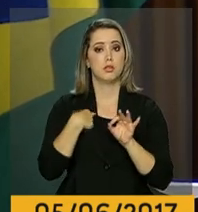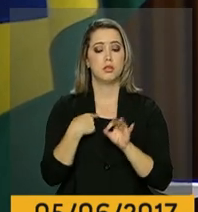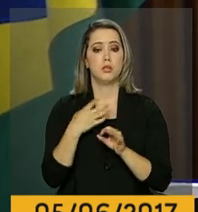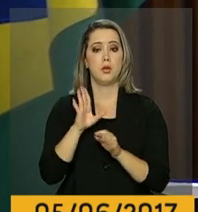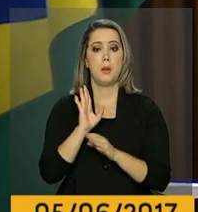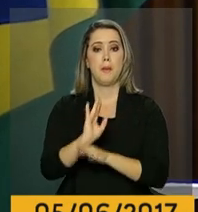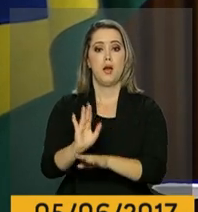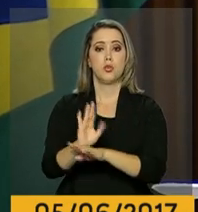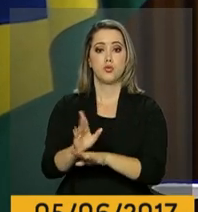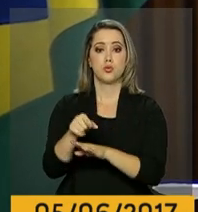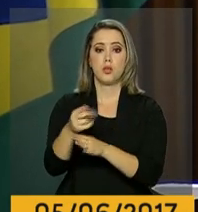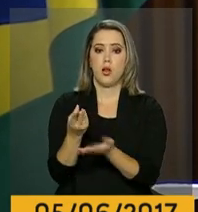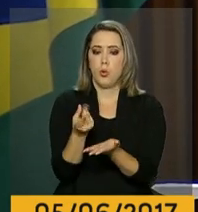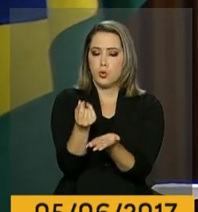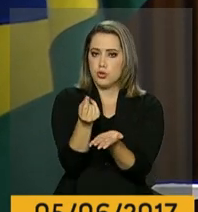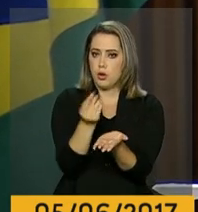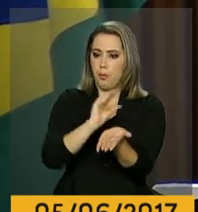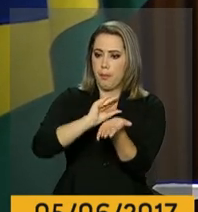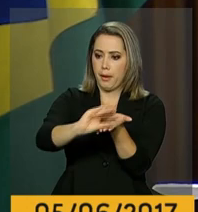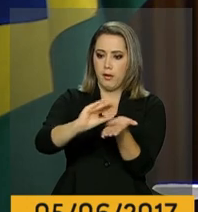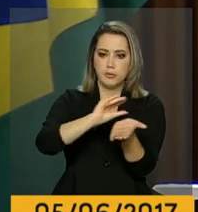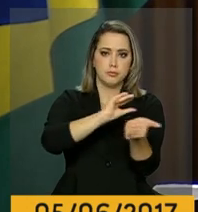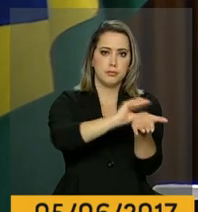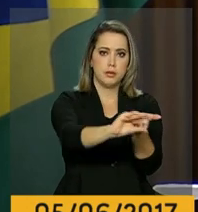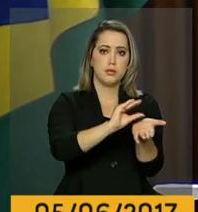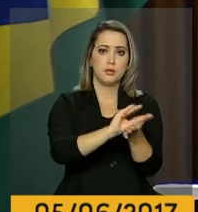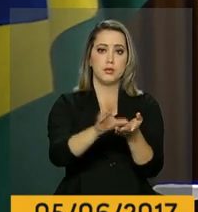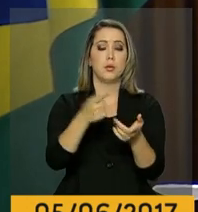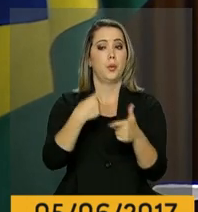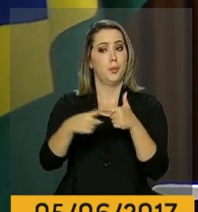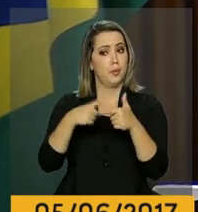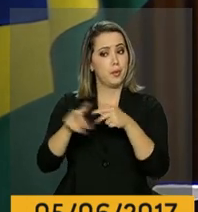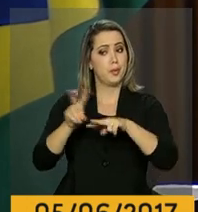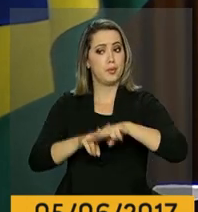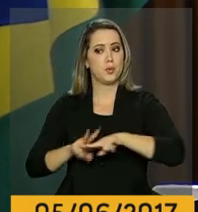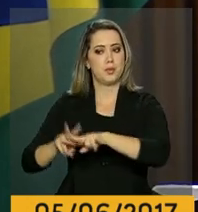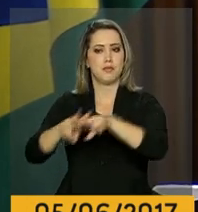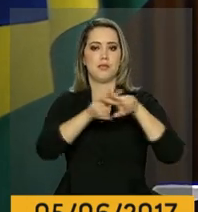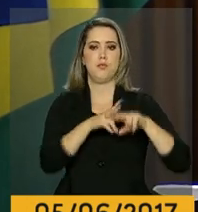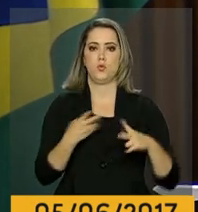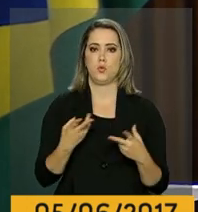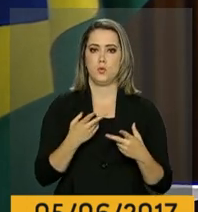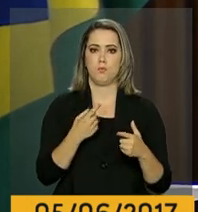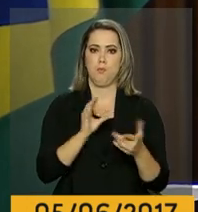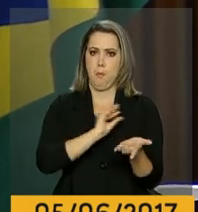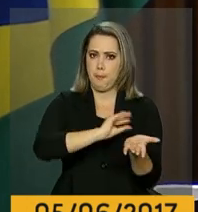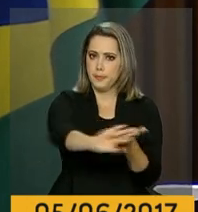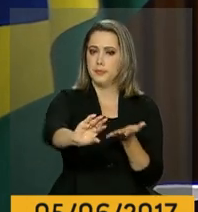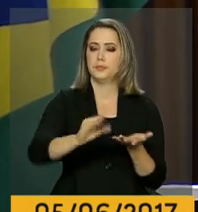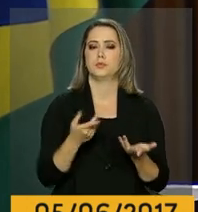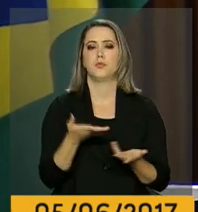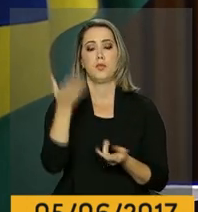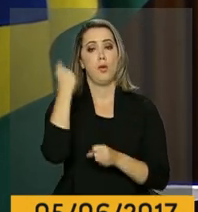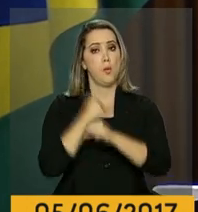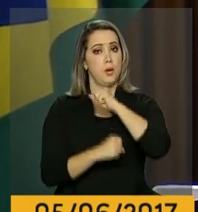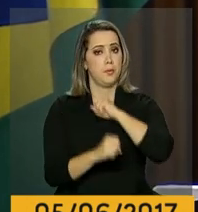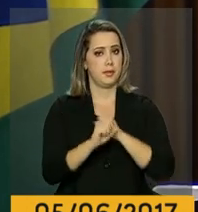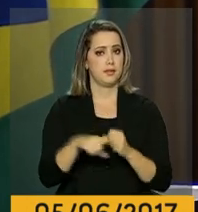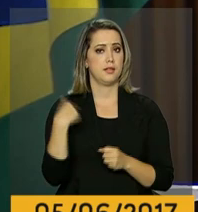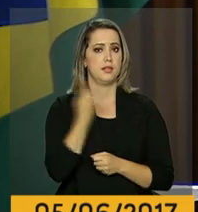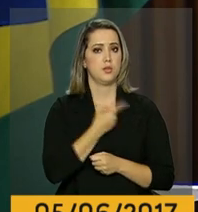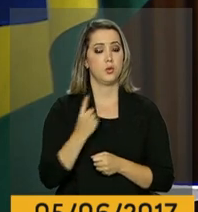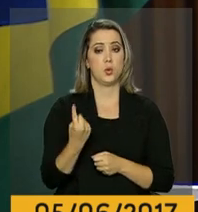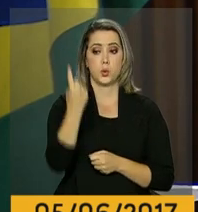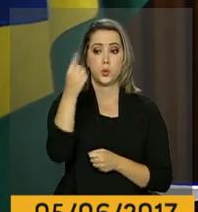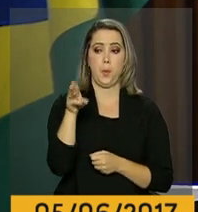Patrocinar com verbas a questão dos presídios os senhores e as senhoras se recordam que logo no final do ano passado penso eu Nós destinamos